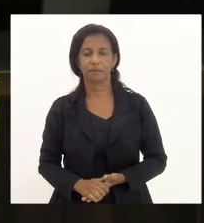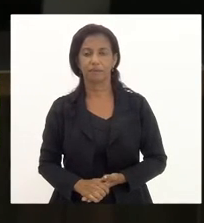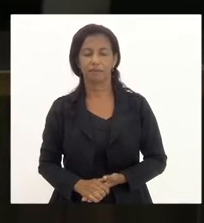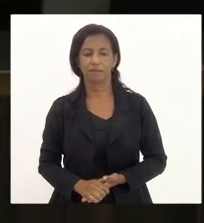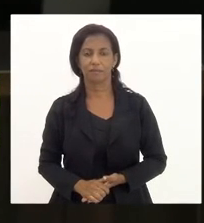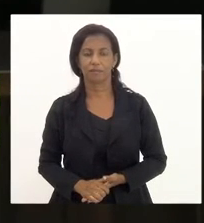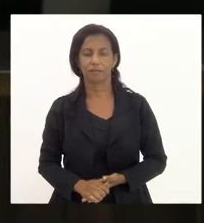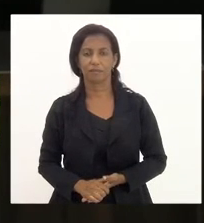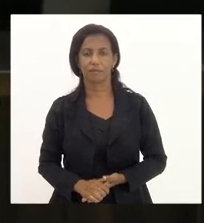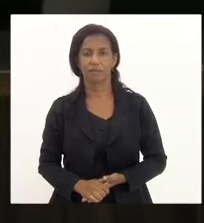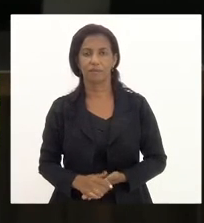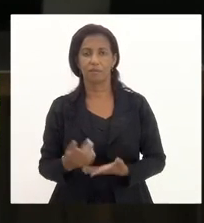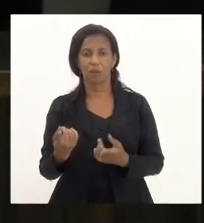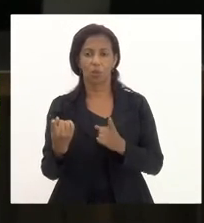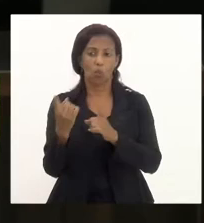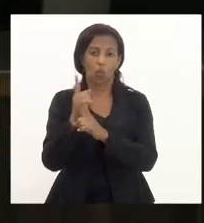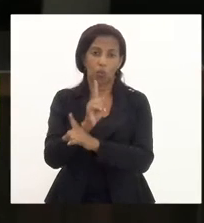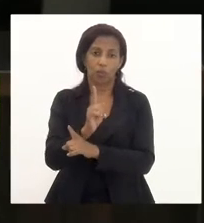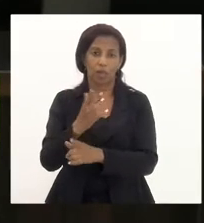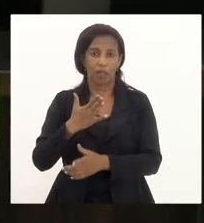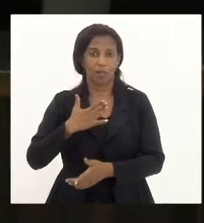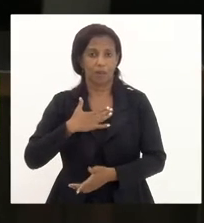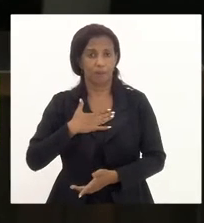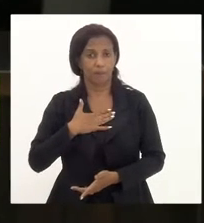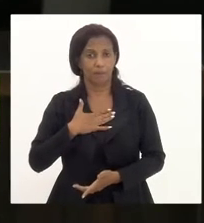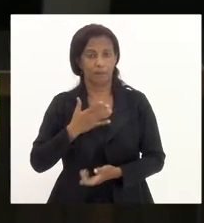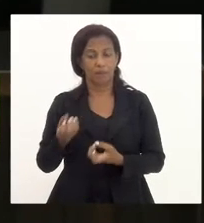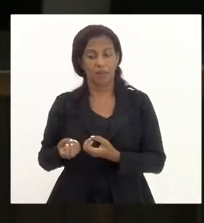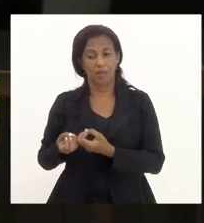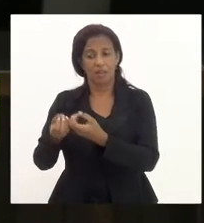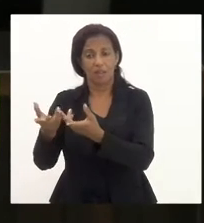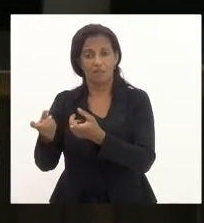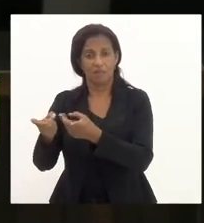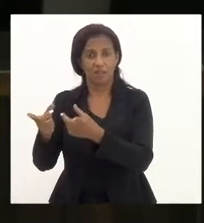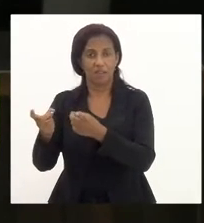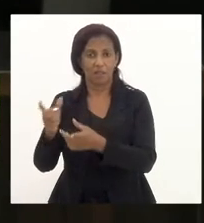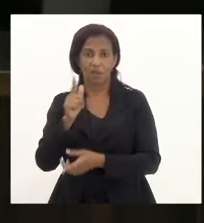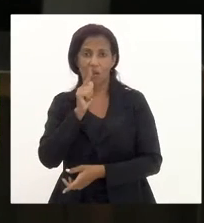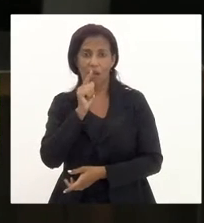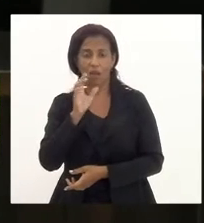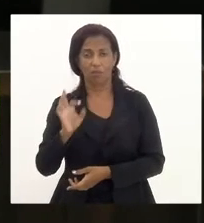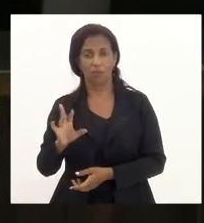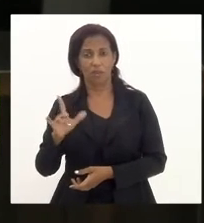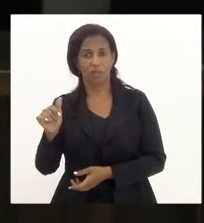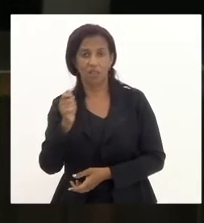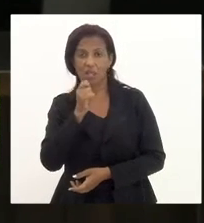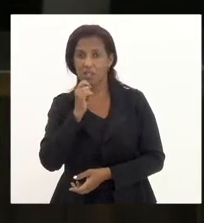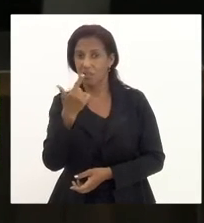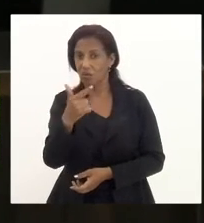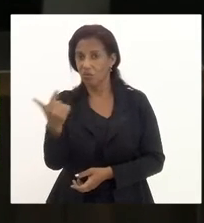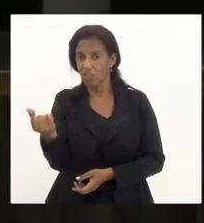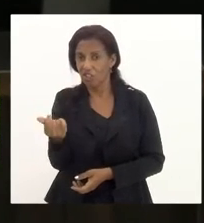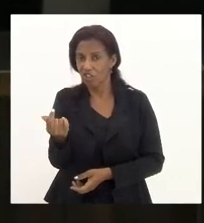deixou olhos contrário a minha posição considera o seu da iniciativa privada se não tiver dinheiro na agência se não fizer